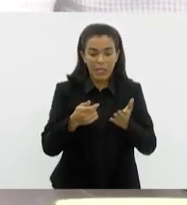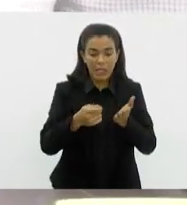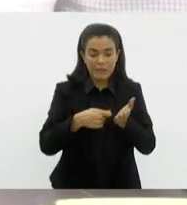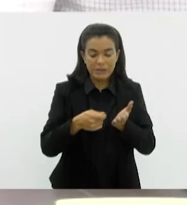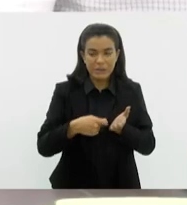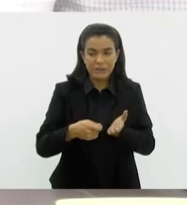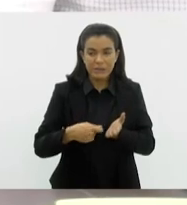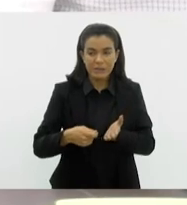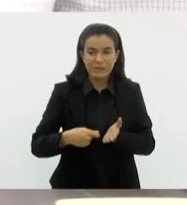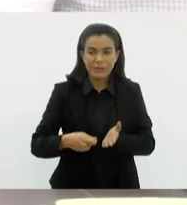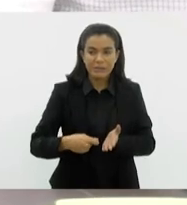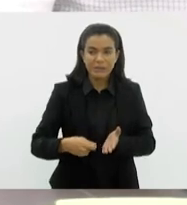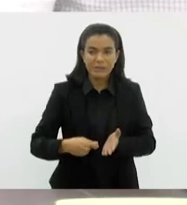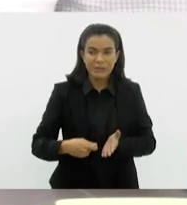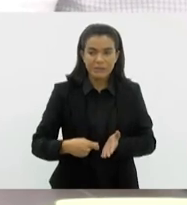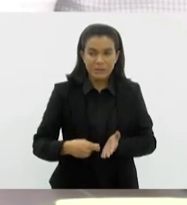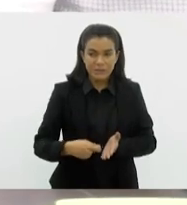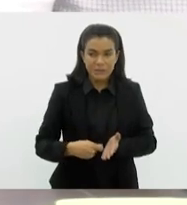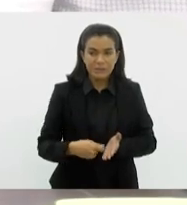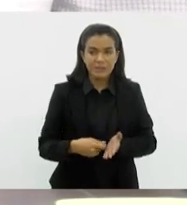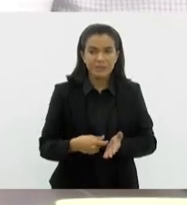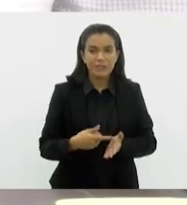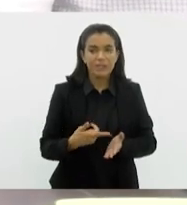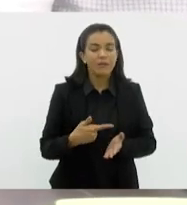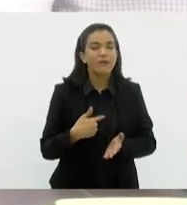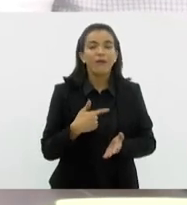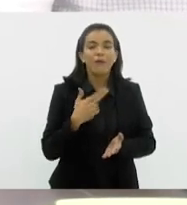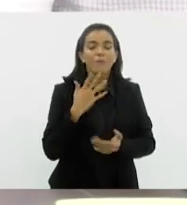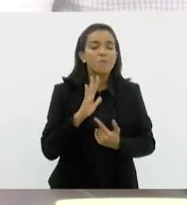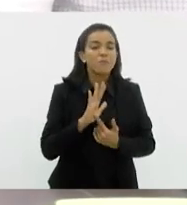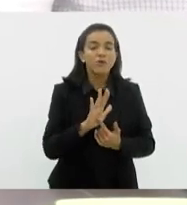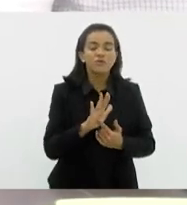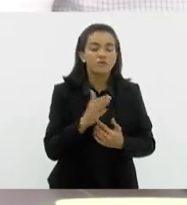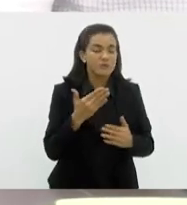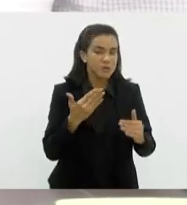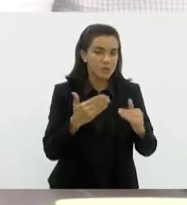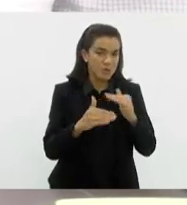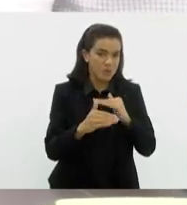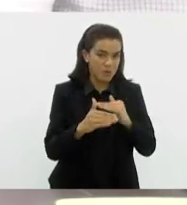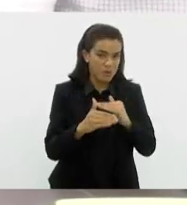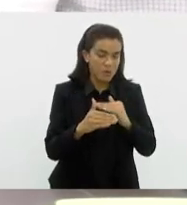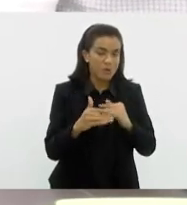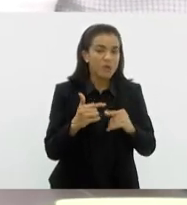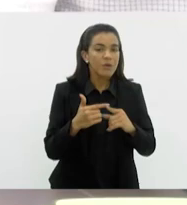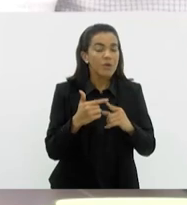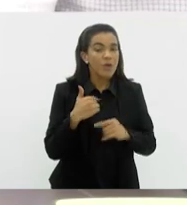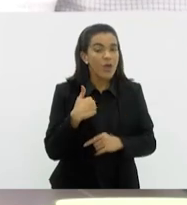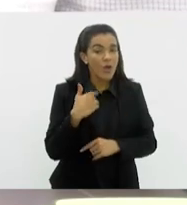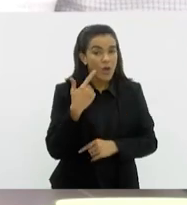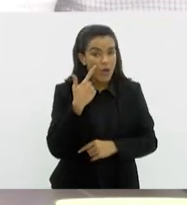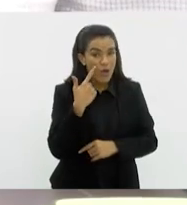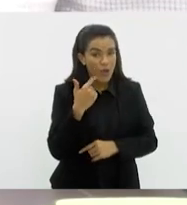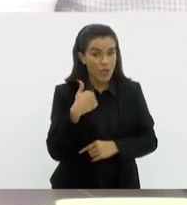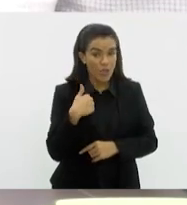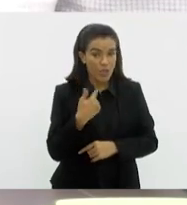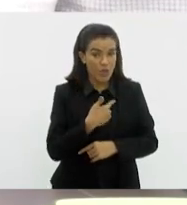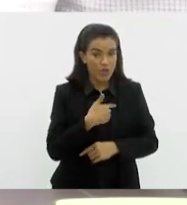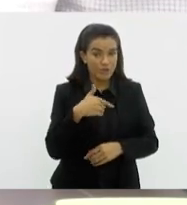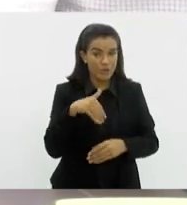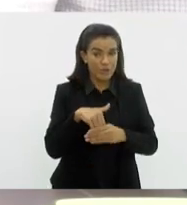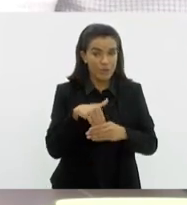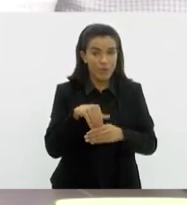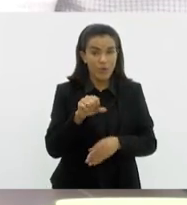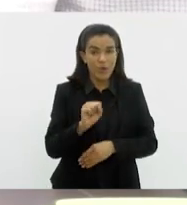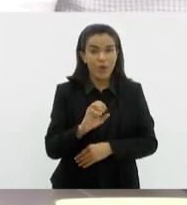bloco e destacar o que você não concorda? Porque, veja bem, nós votamos 80 projetos, então a gente tem que